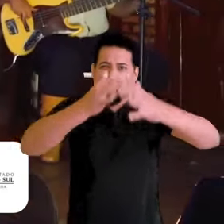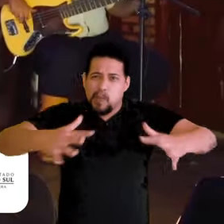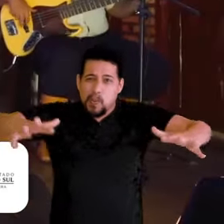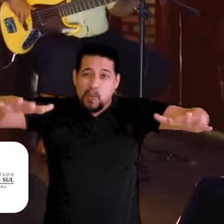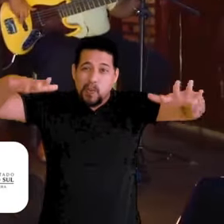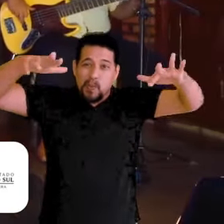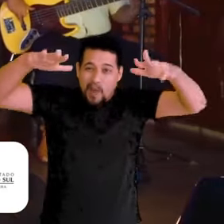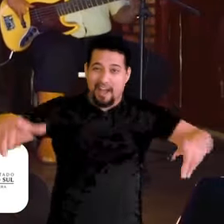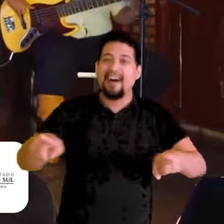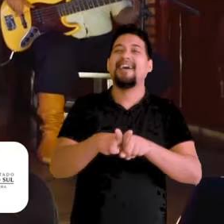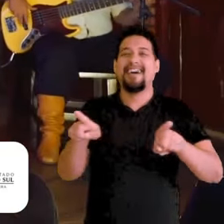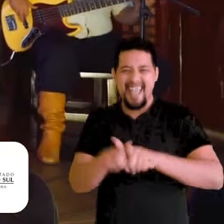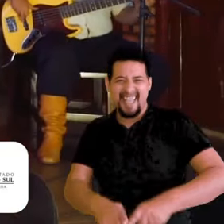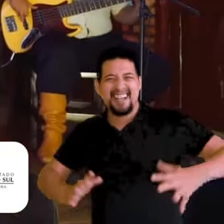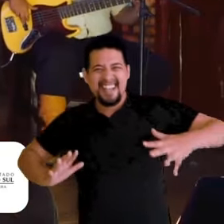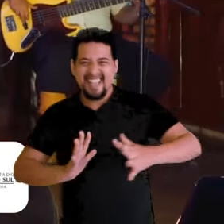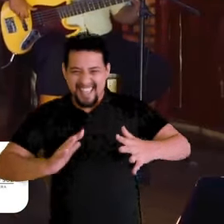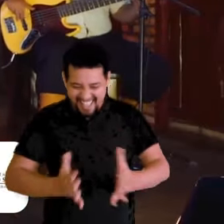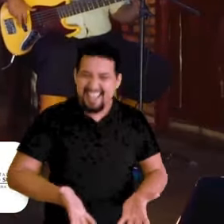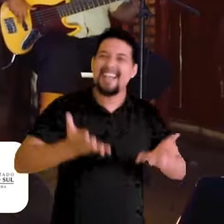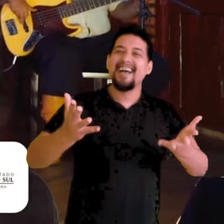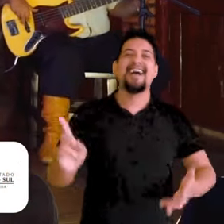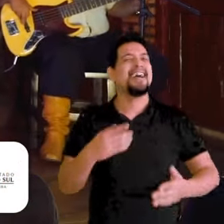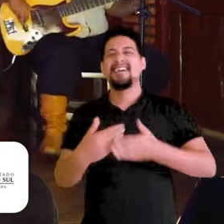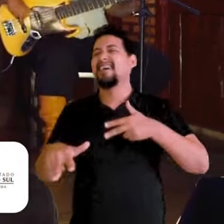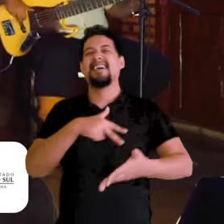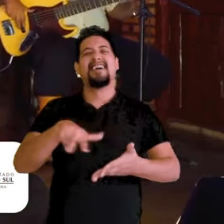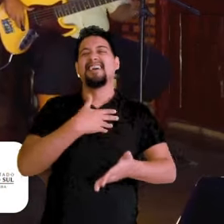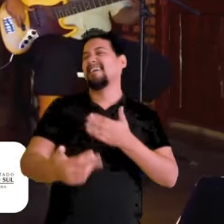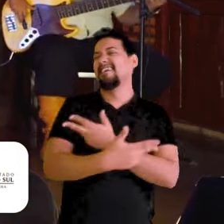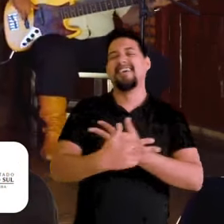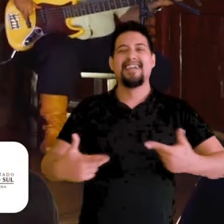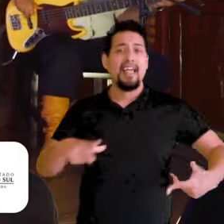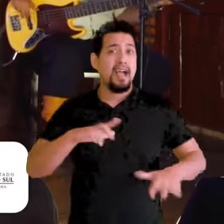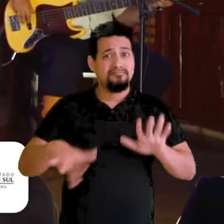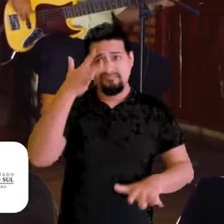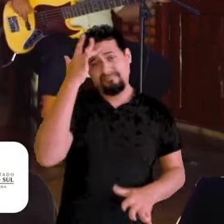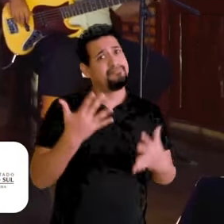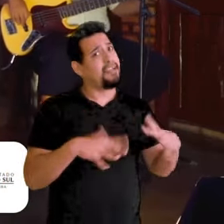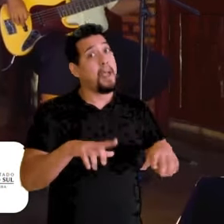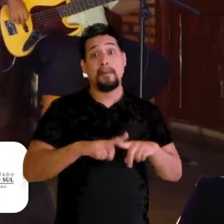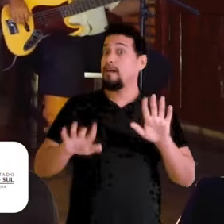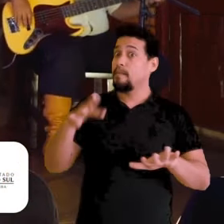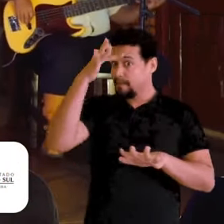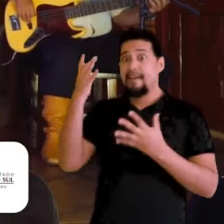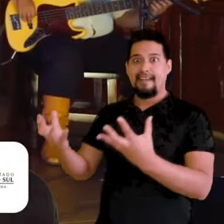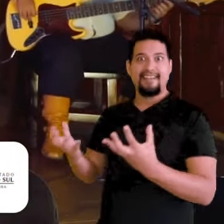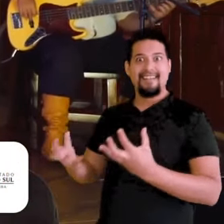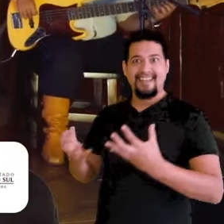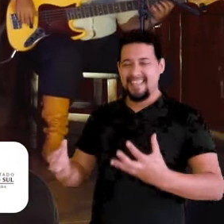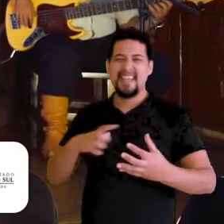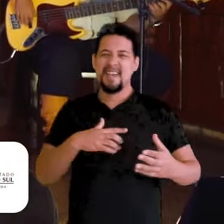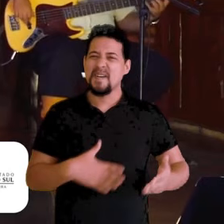sou parceiro e sou pandangueiro, toca seu gaiteiro que eu não sou que vier. De quem não queira, mas de quem quer,